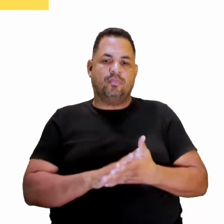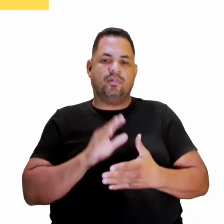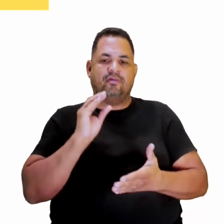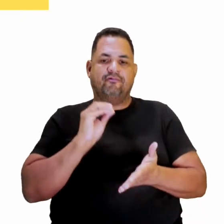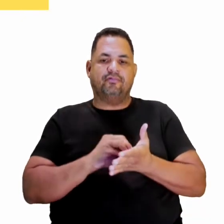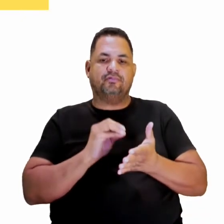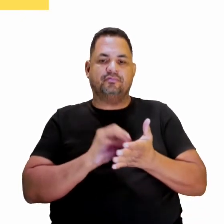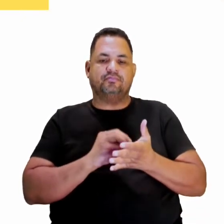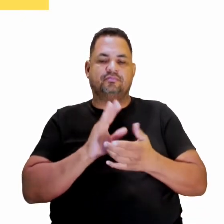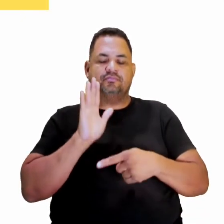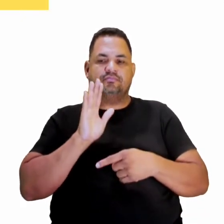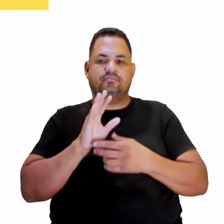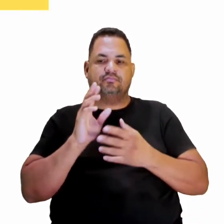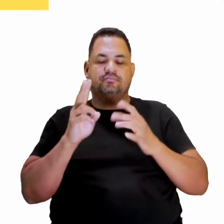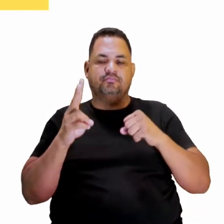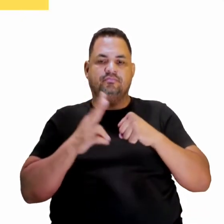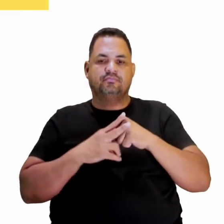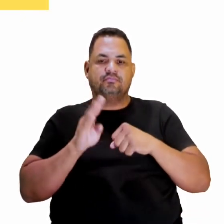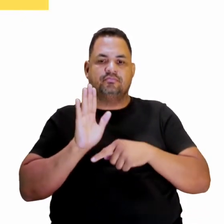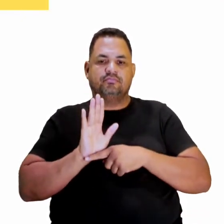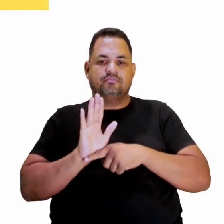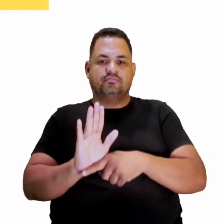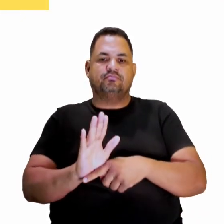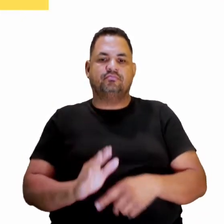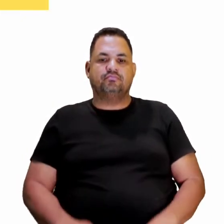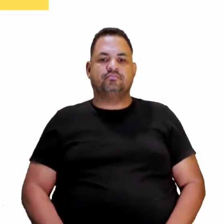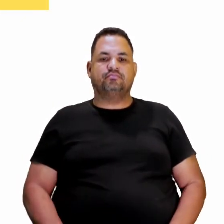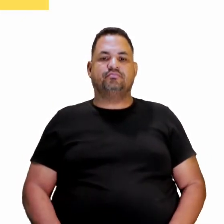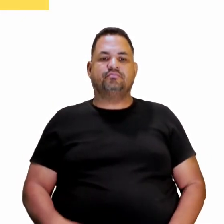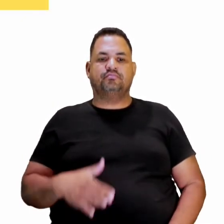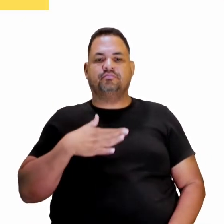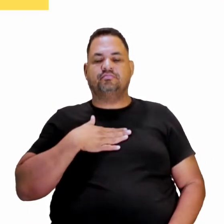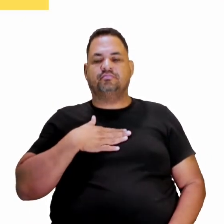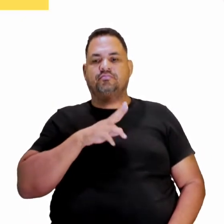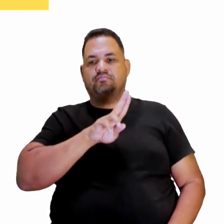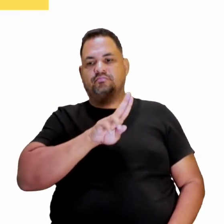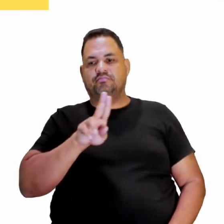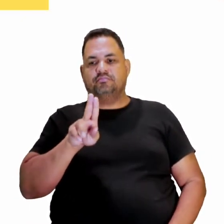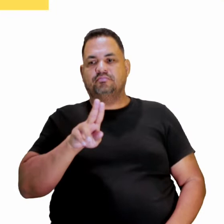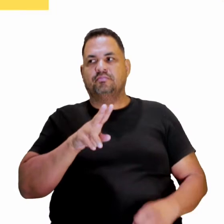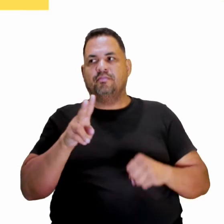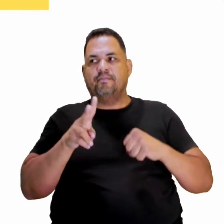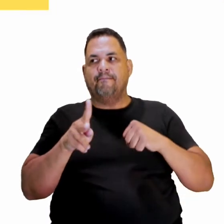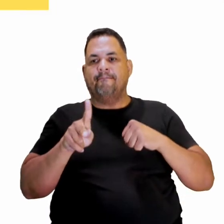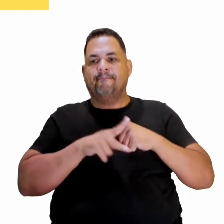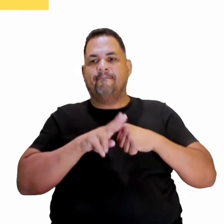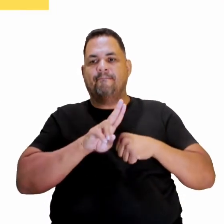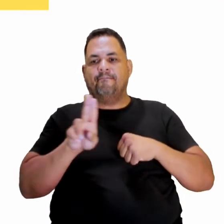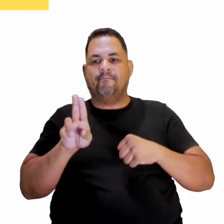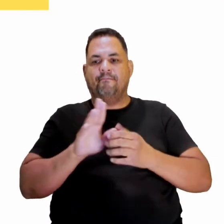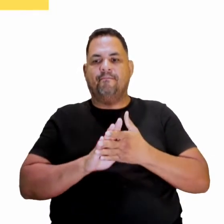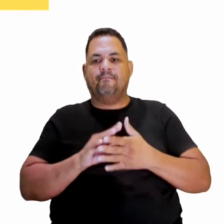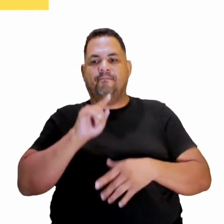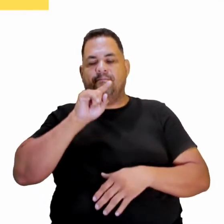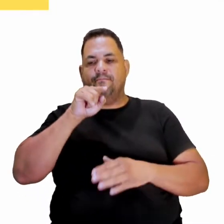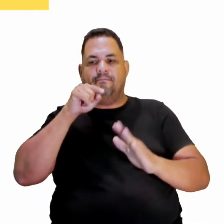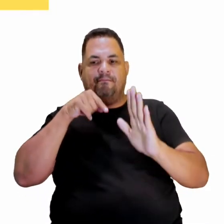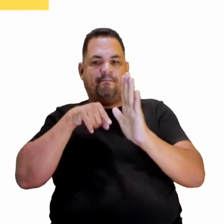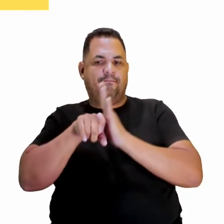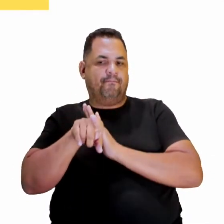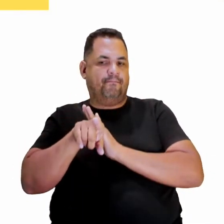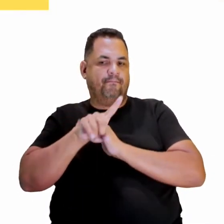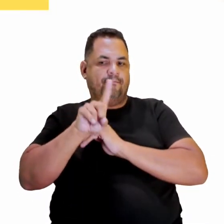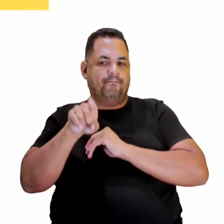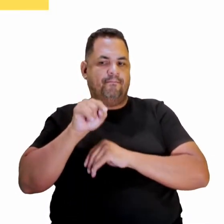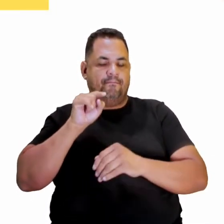auxiliar. O auxiliar tem que estar aqui entre o meu pronome interrogativo, certo? Que são vários.